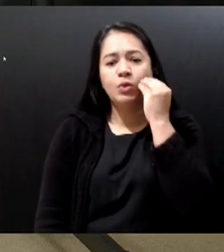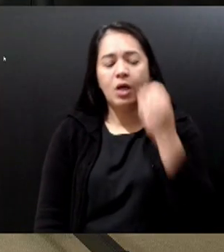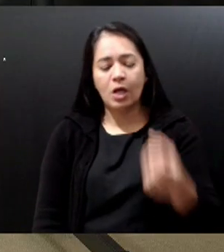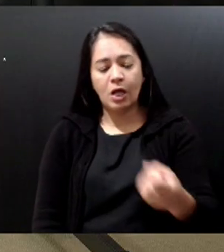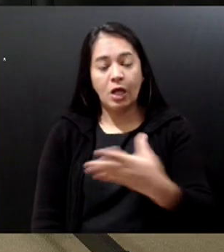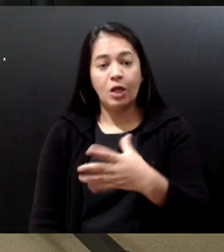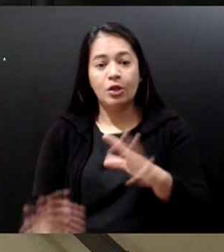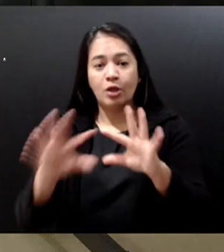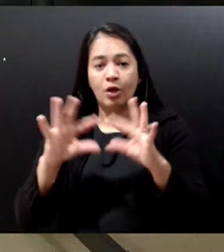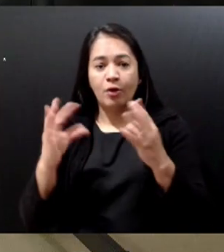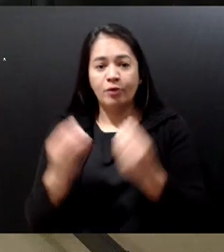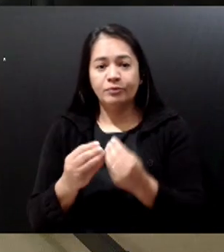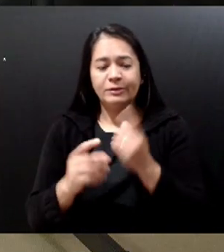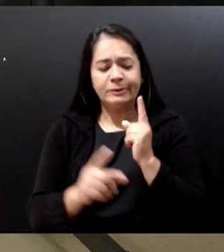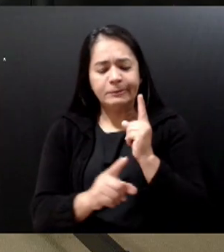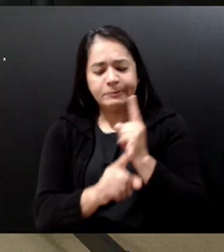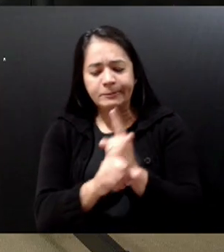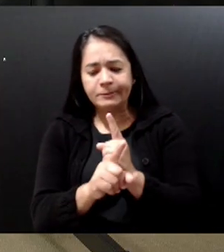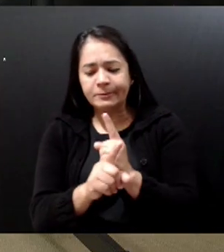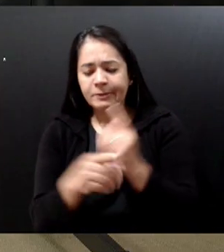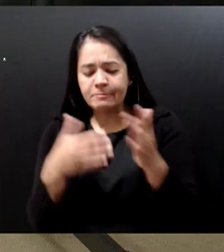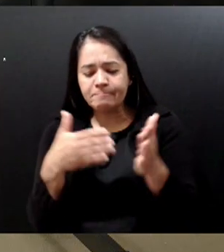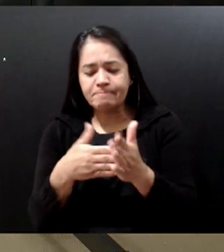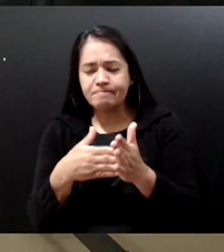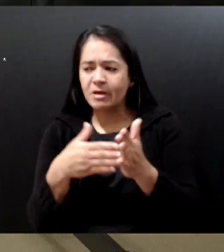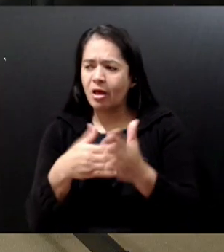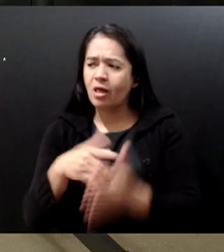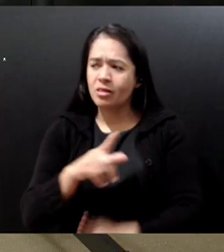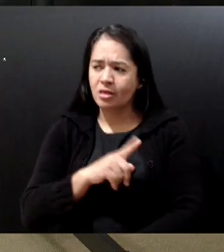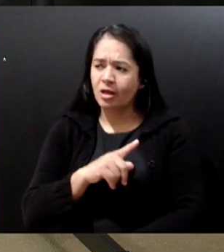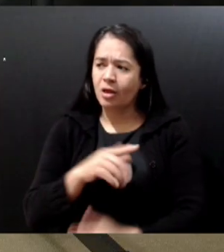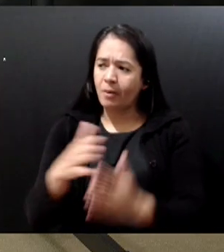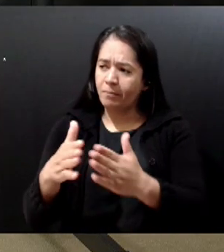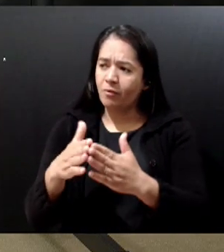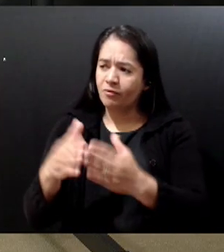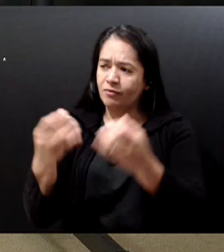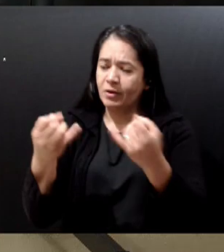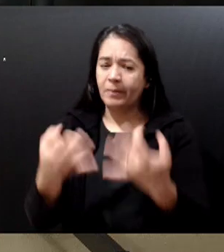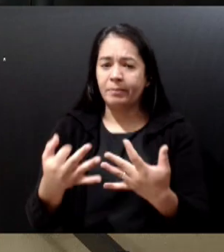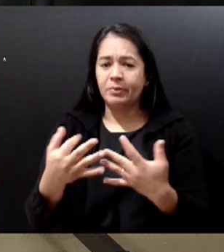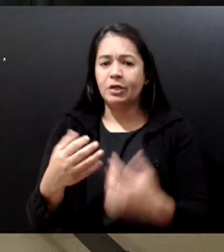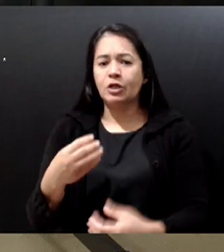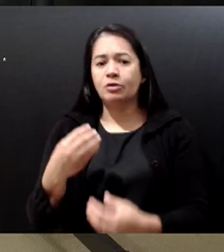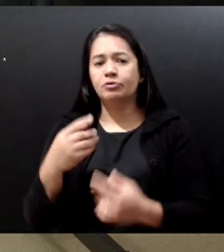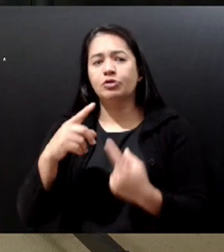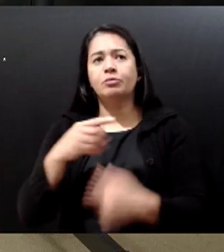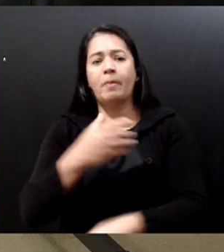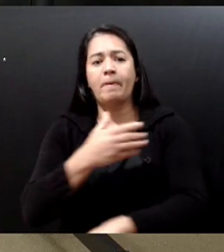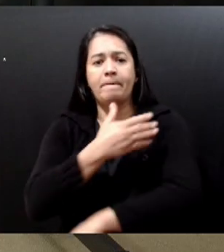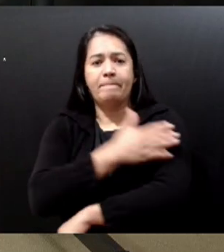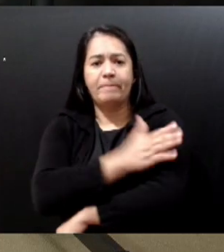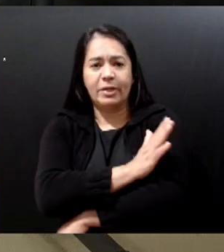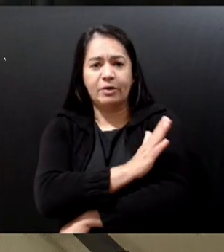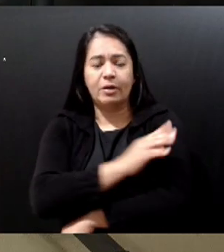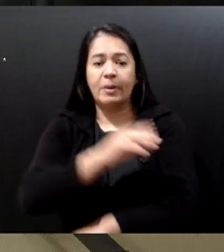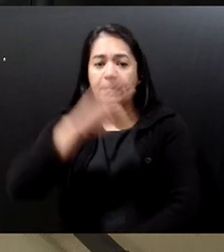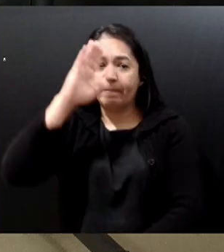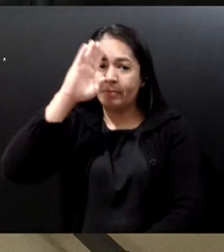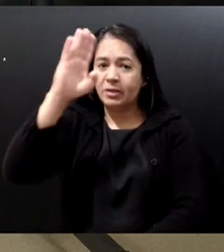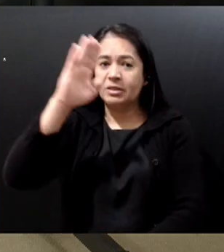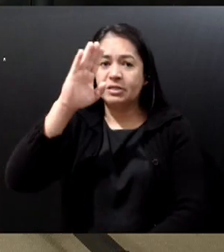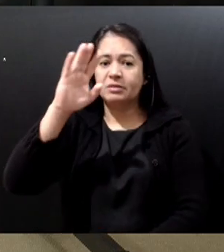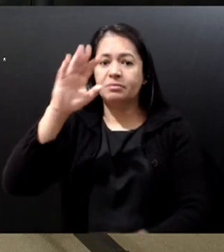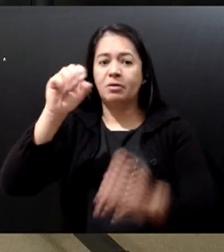encontram barreiras, o senhor pode trazer para a gente sobre preconceitos, principalmente em tribunais e cartórios, porque a gente sabe que a